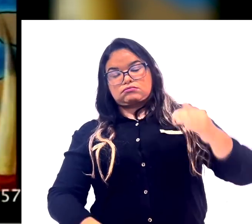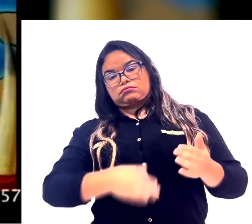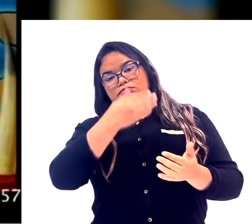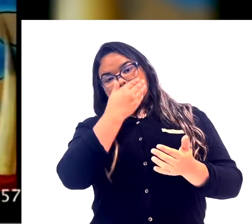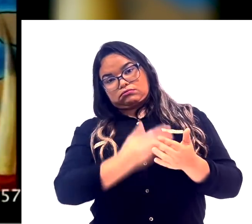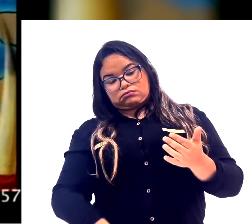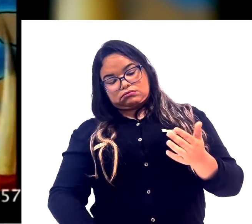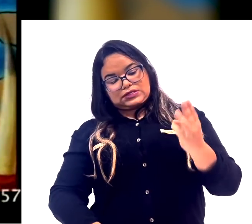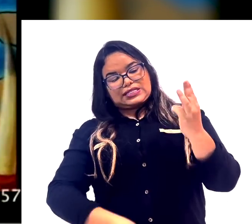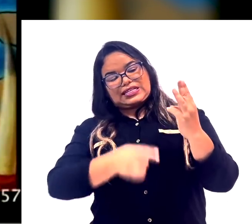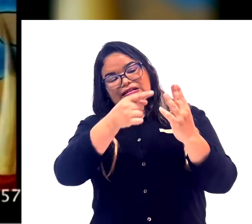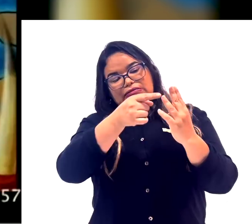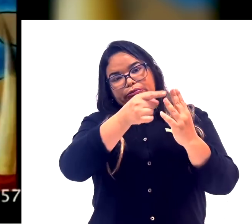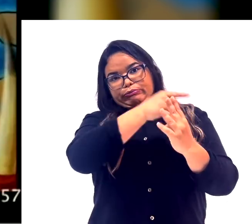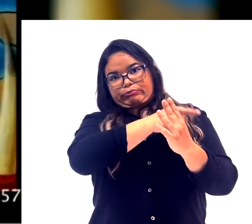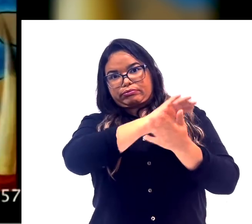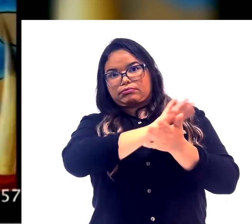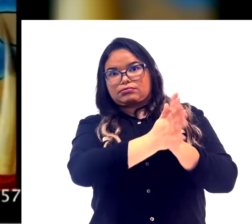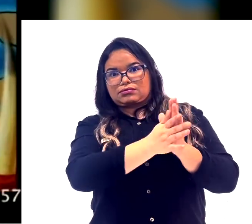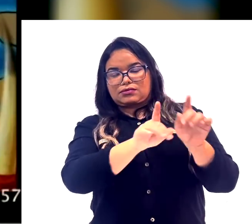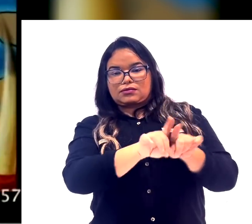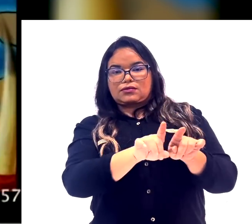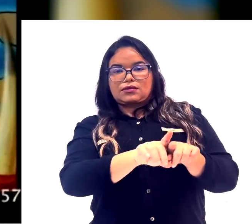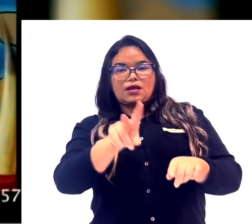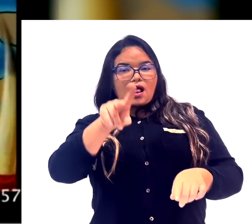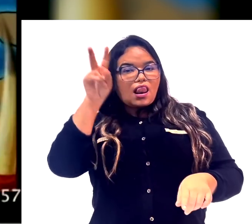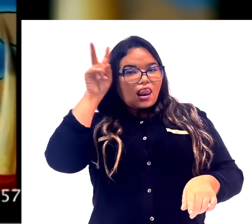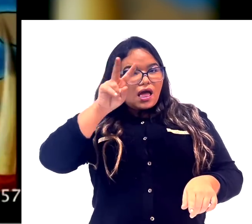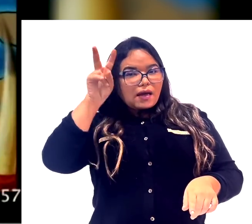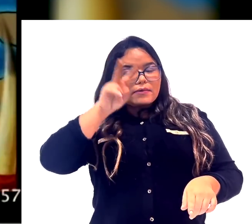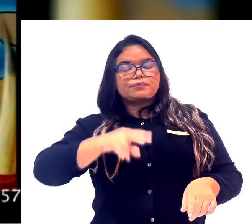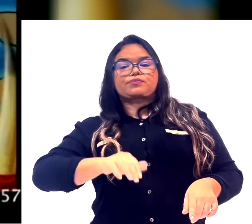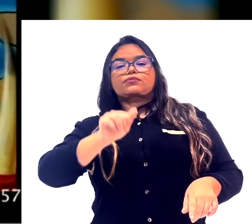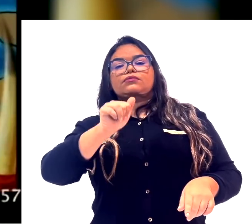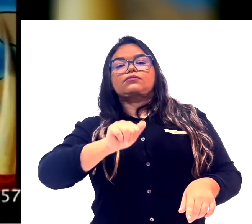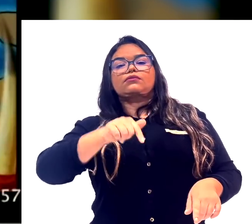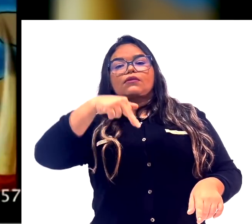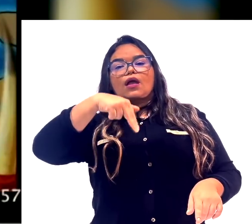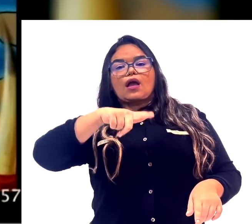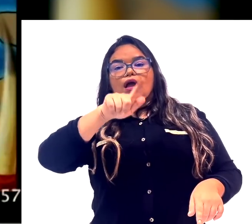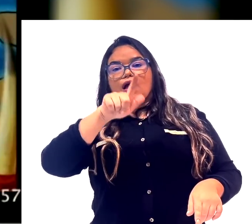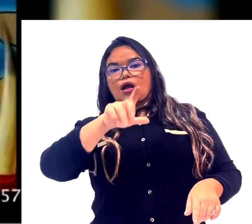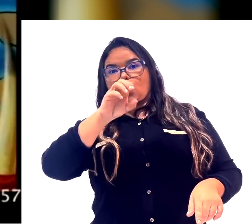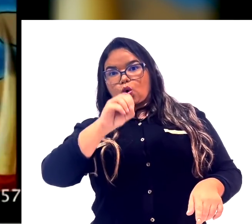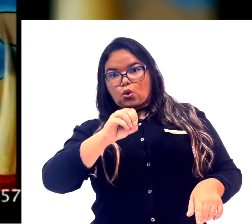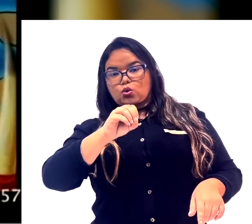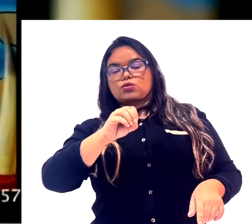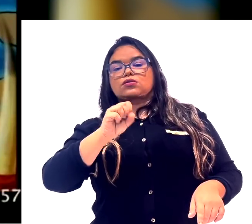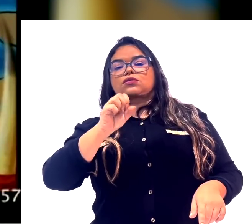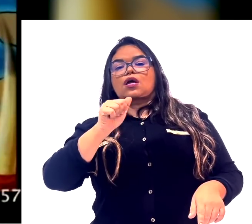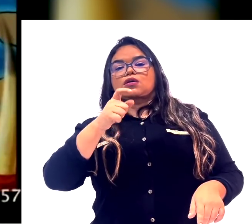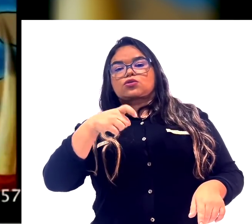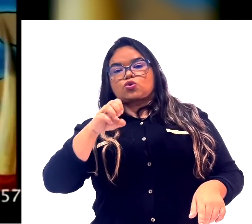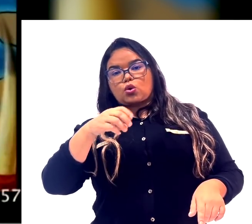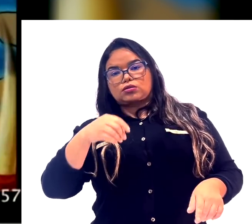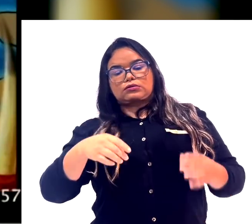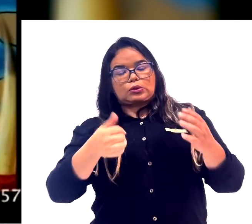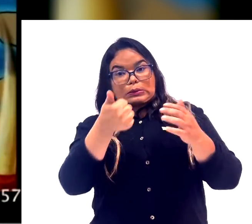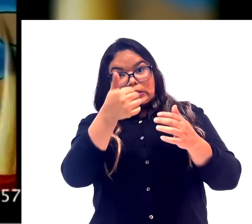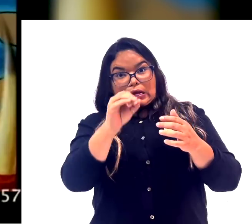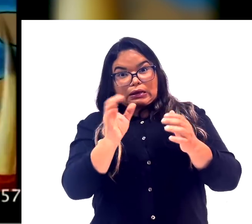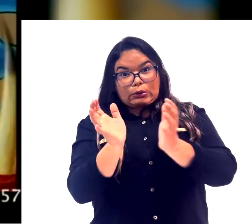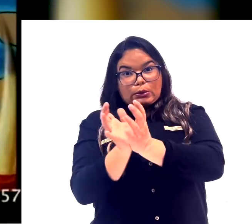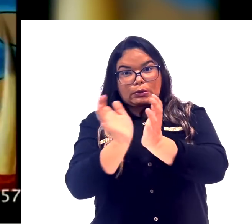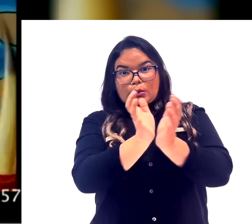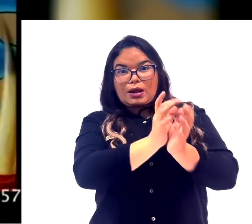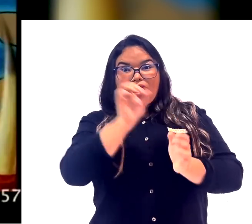Bem, vocês se lembram dos reinos, os anglo-saxões, os francos, os alemanos, os lombardos, os ostrogodos, os érulos, os